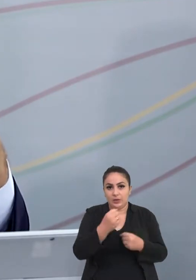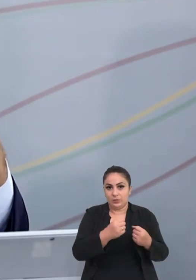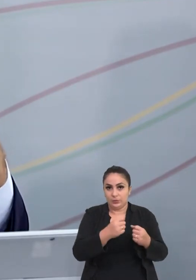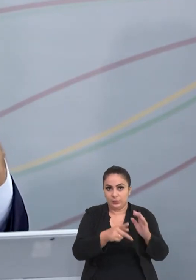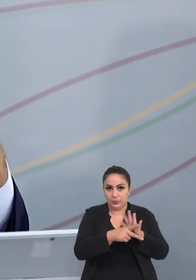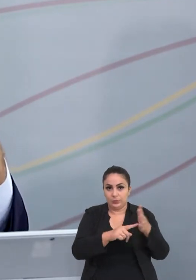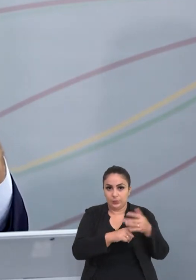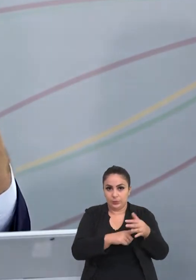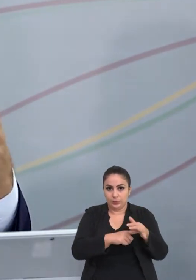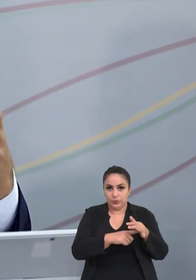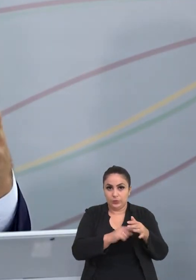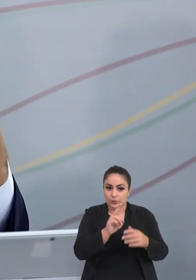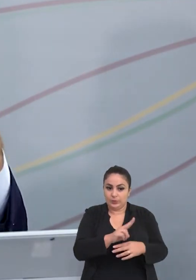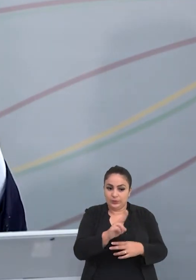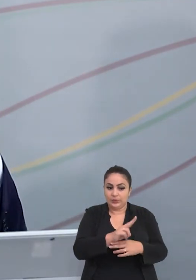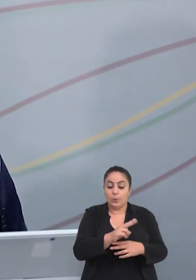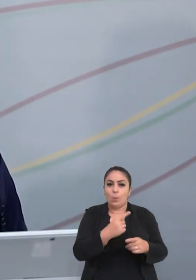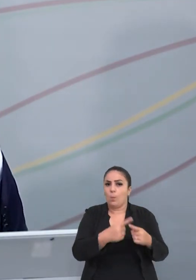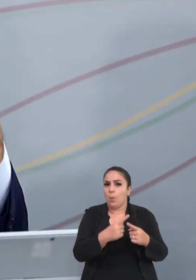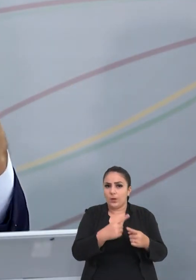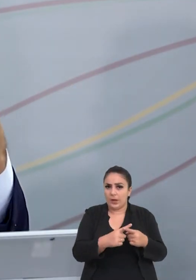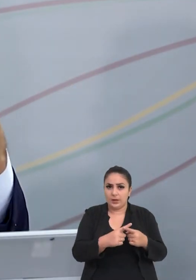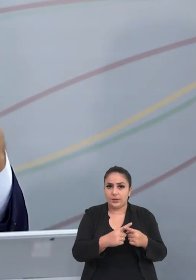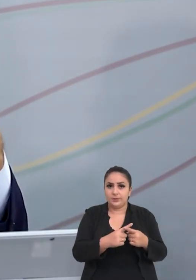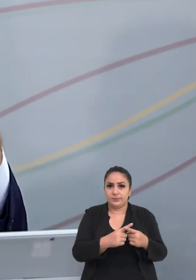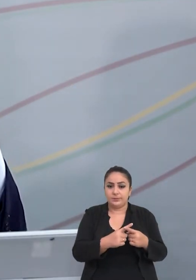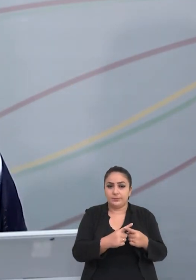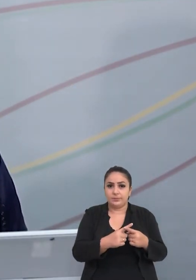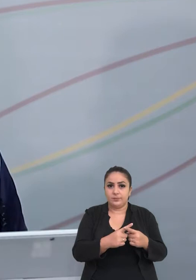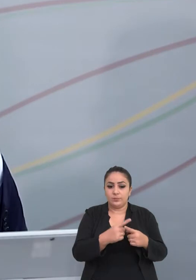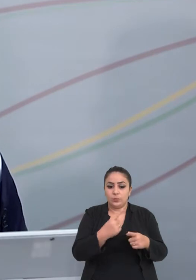veículos automotores circulando, por que